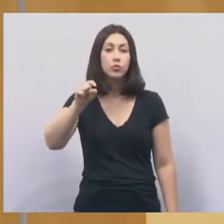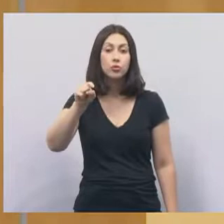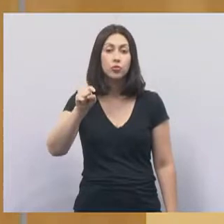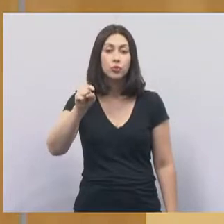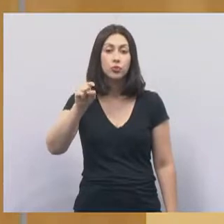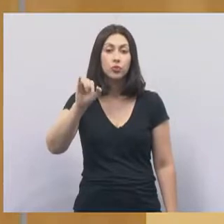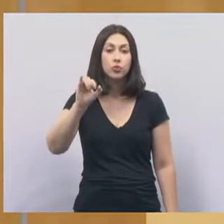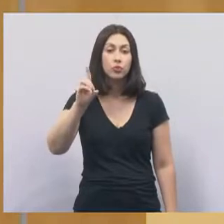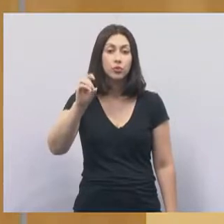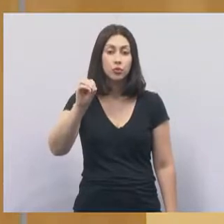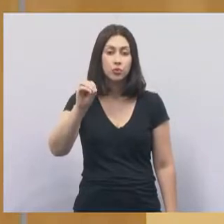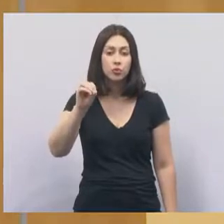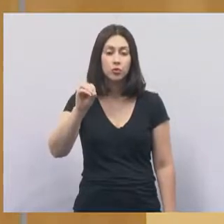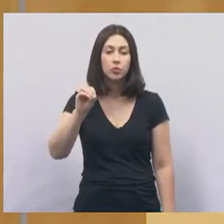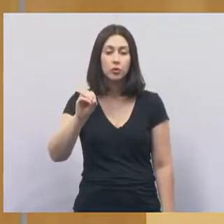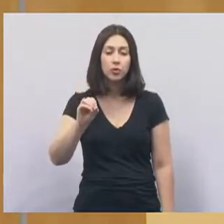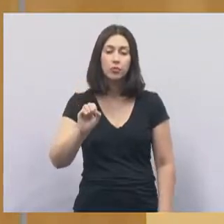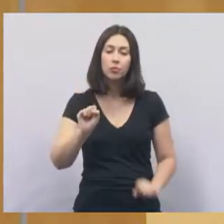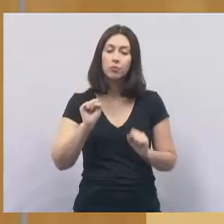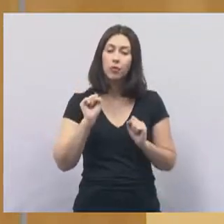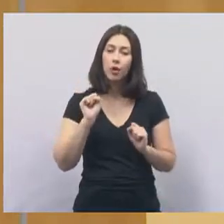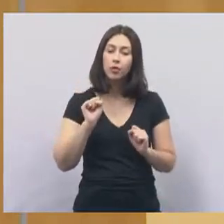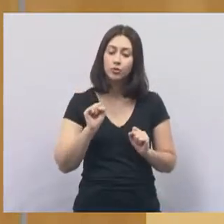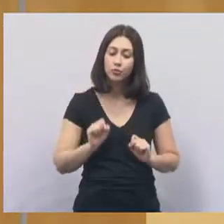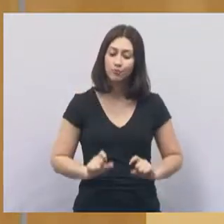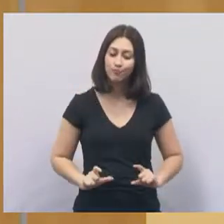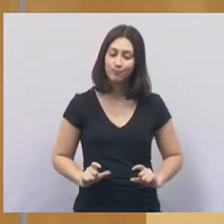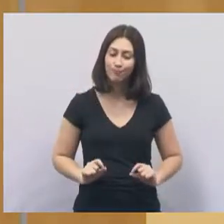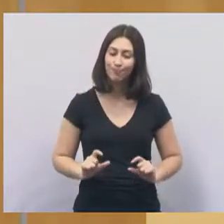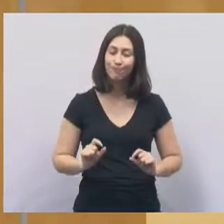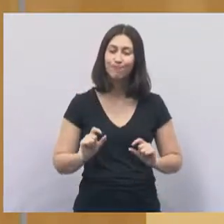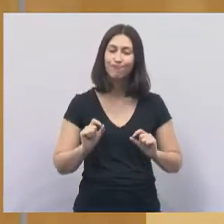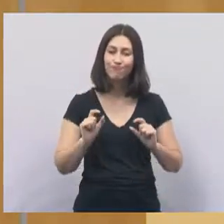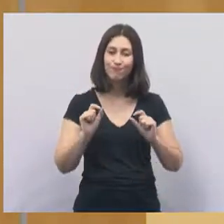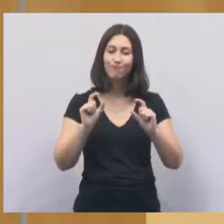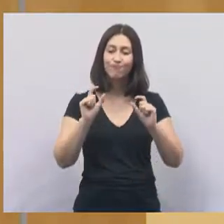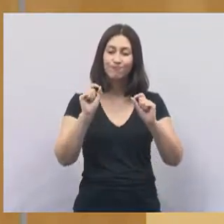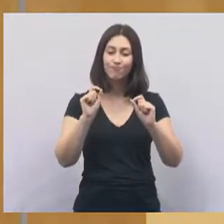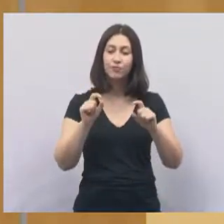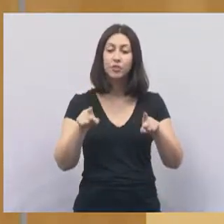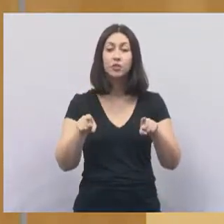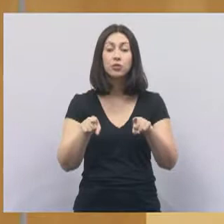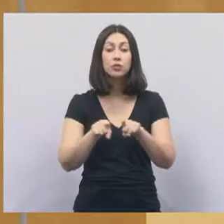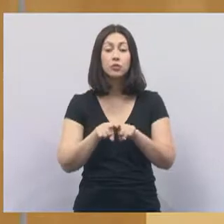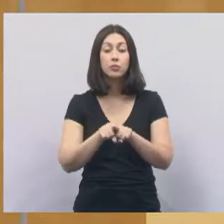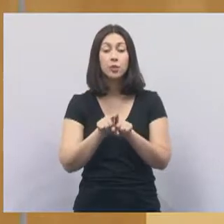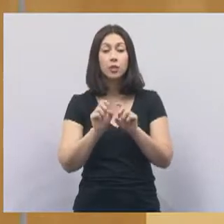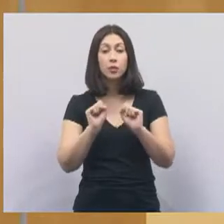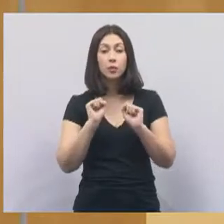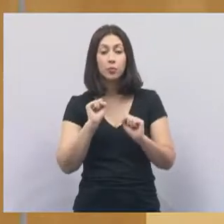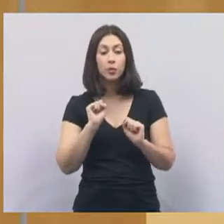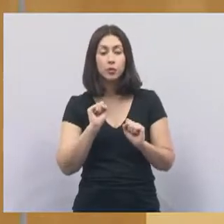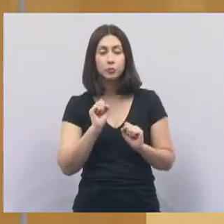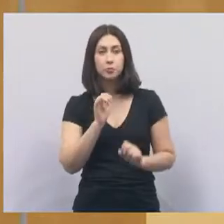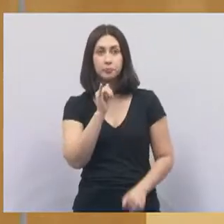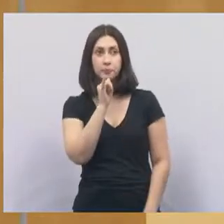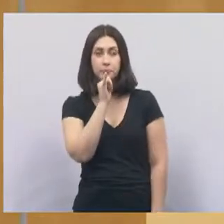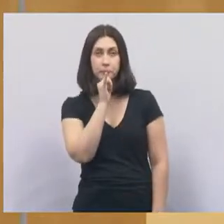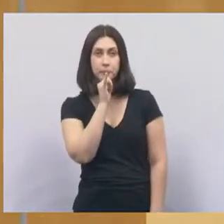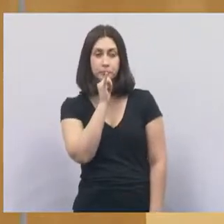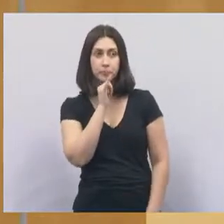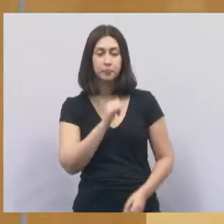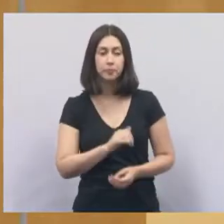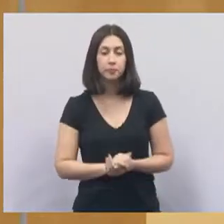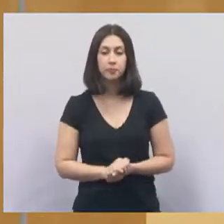cancerígenos né assim como você Como você pode também queimar por exemplo